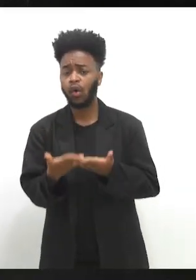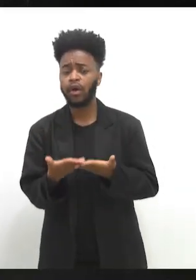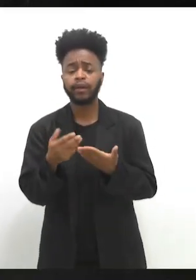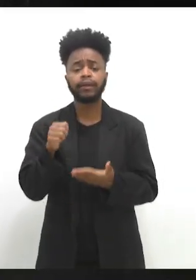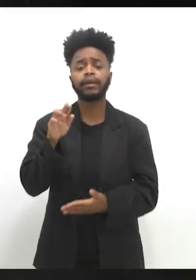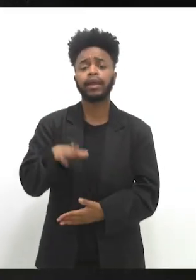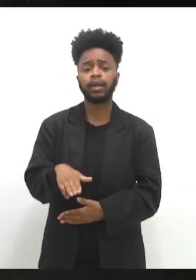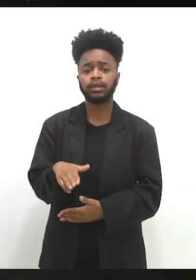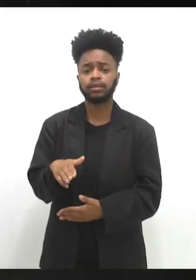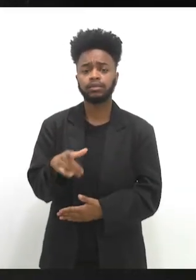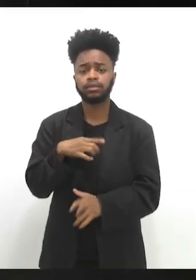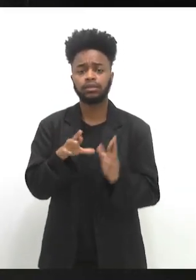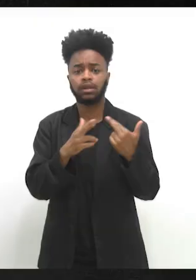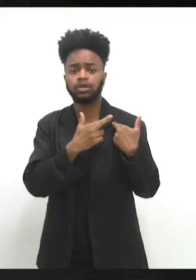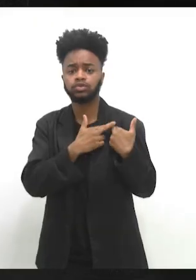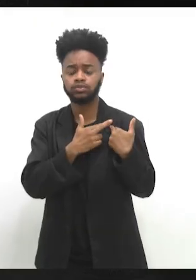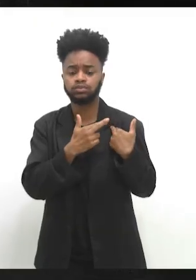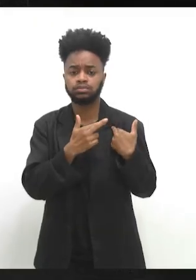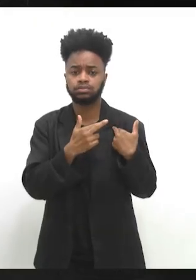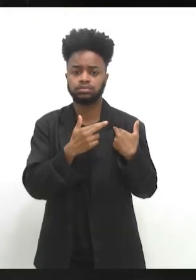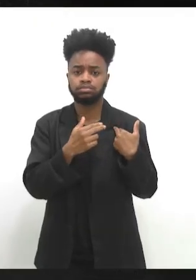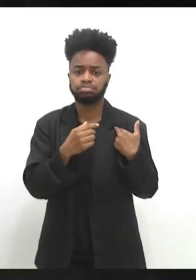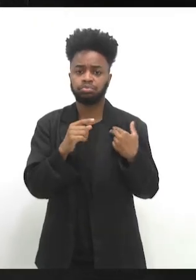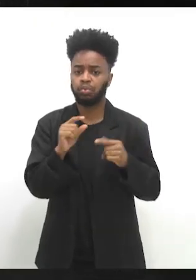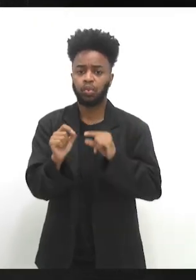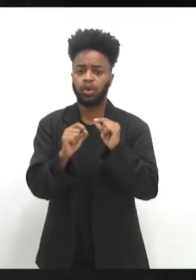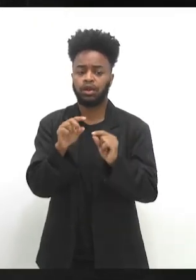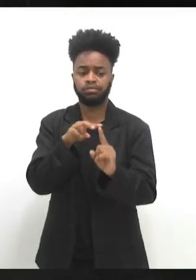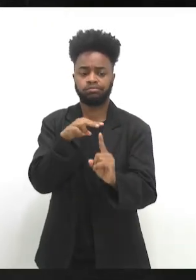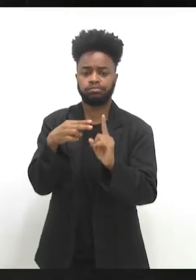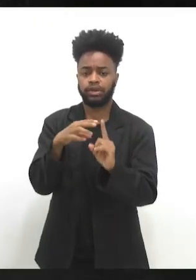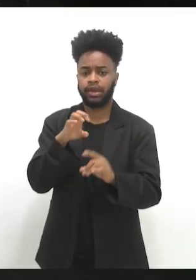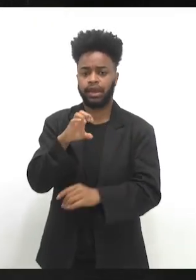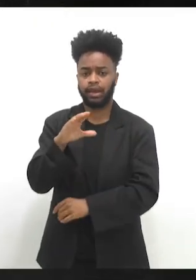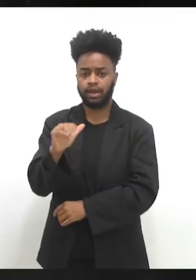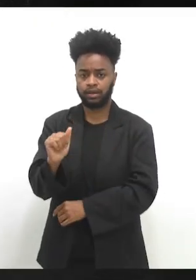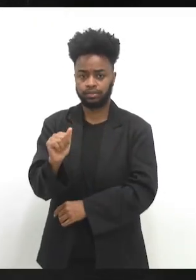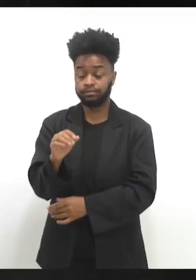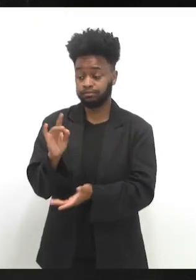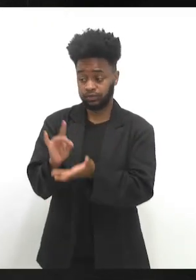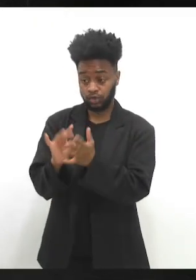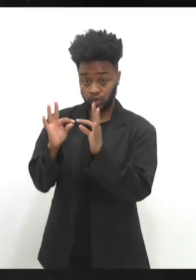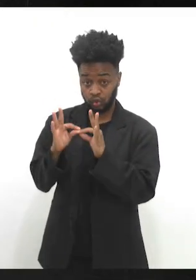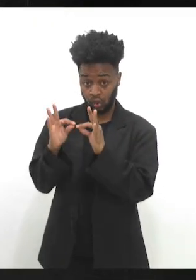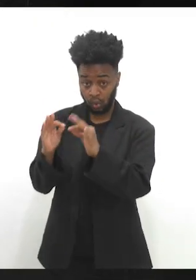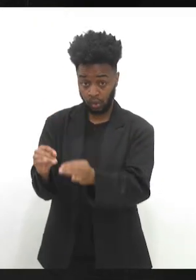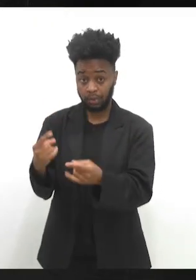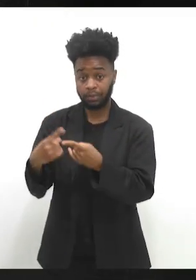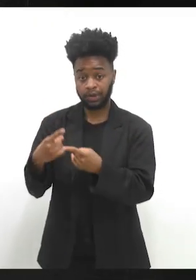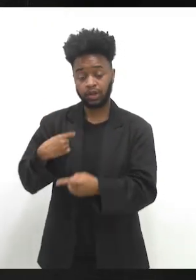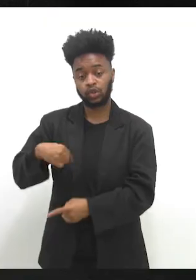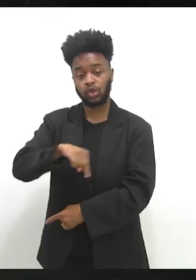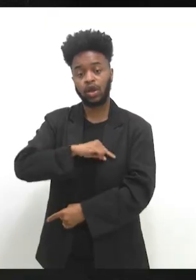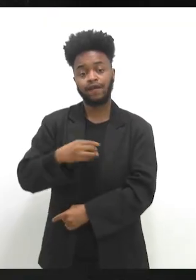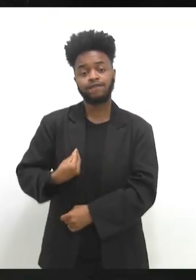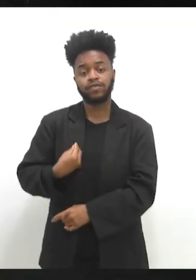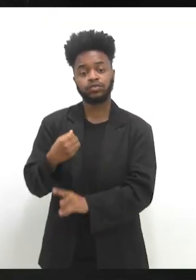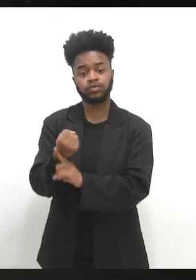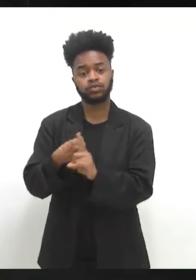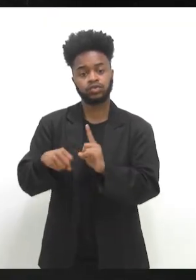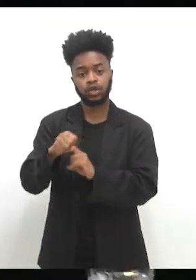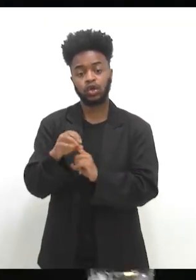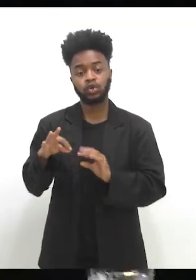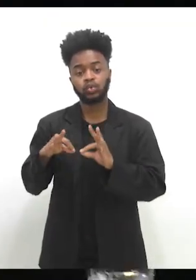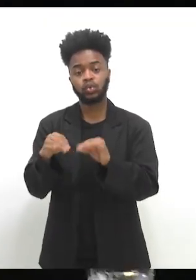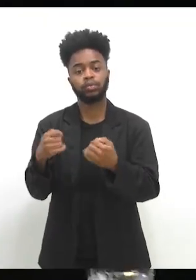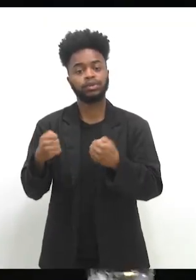escola? Quem é que está sob, vamos dizer assim, sob o olhar do ECA? Todos, na realidade, porque a gente vive em sociedade. Então,